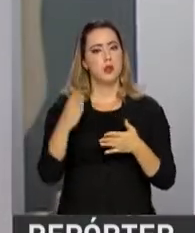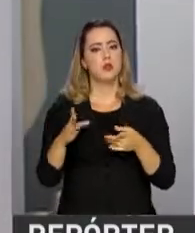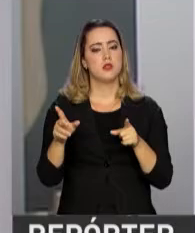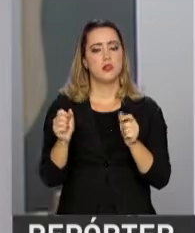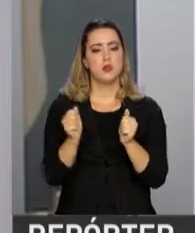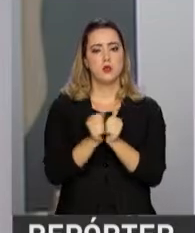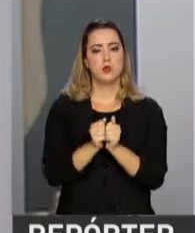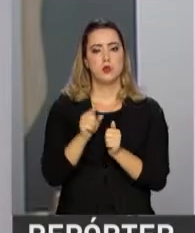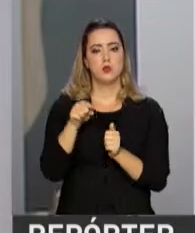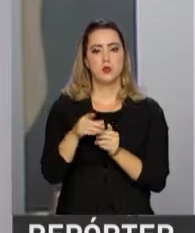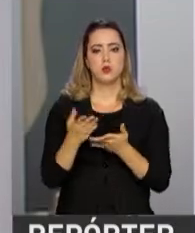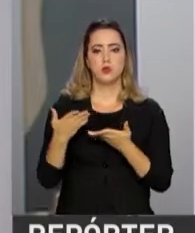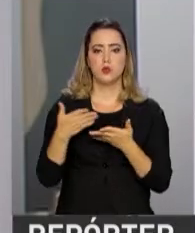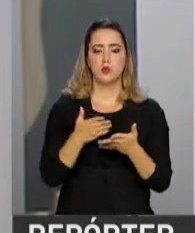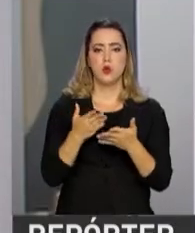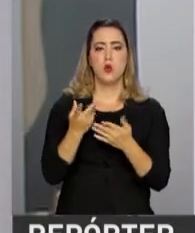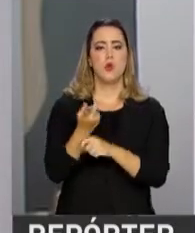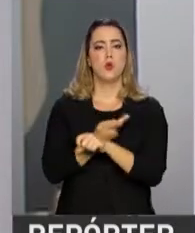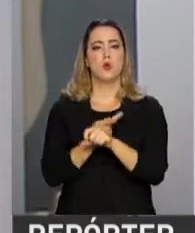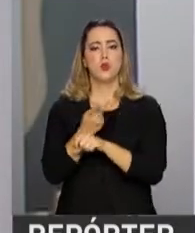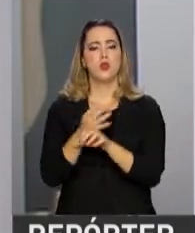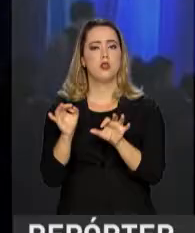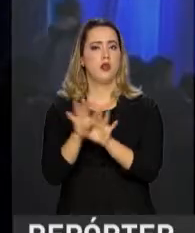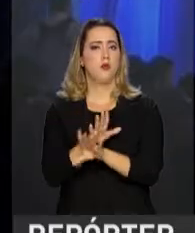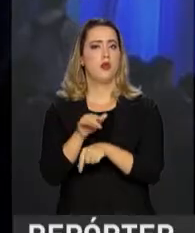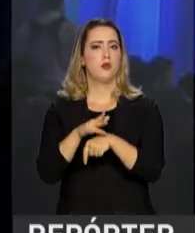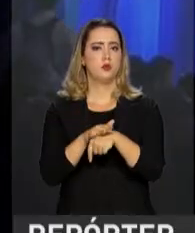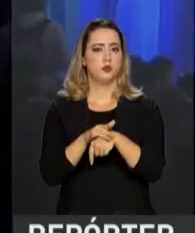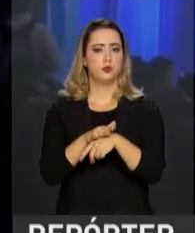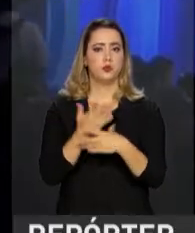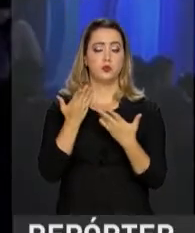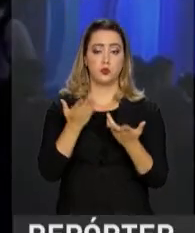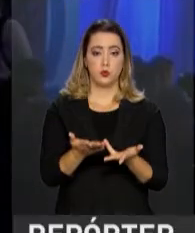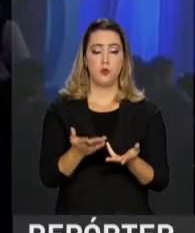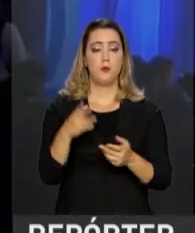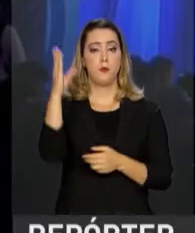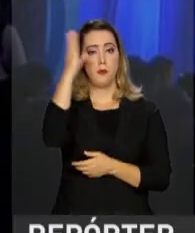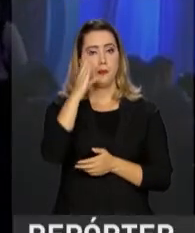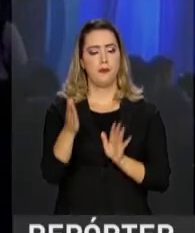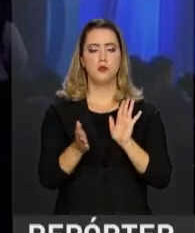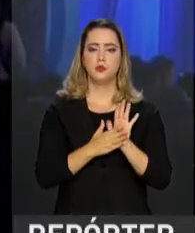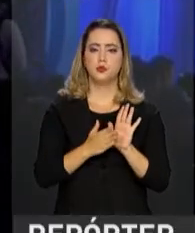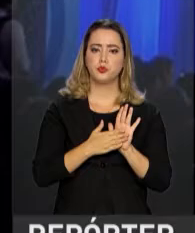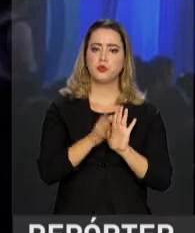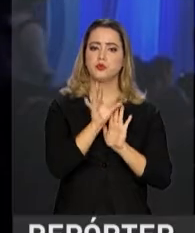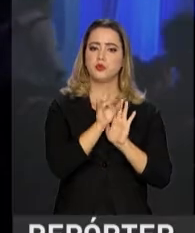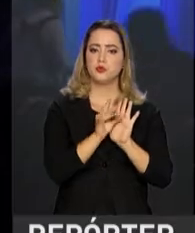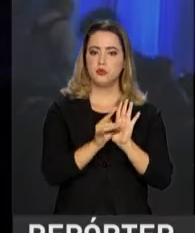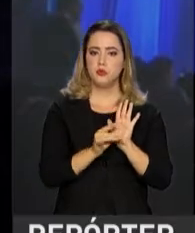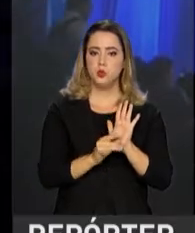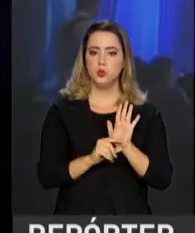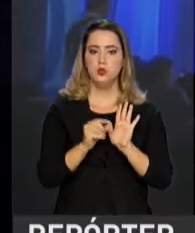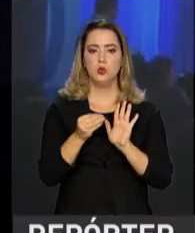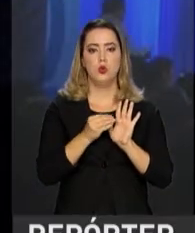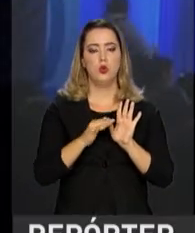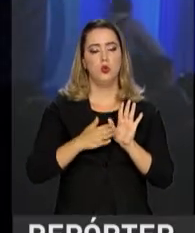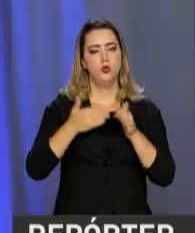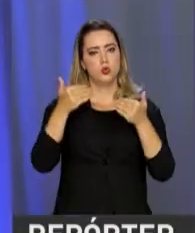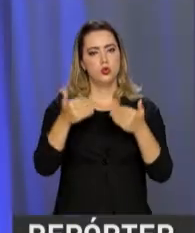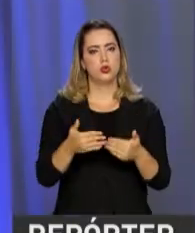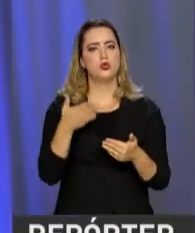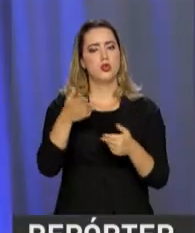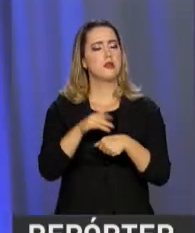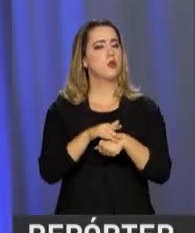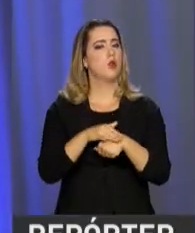exemplo, rumo às eliminações dessas doenças. Anfitrião da cúpula, o Brasil apresentou suas estratégias para o enfrentamento da